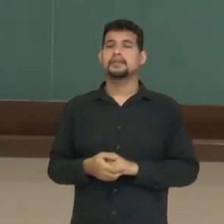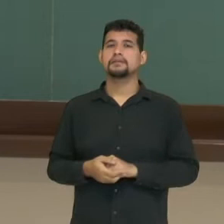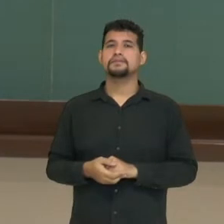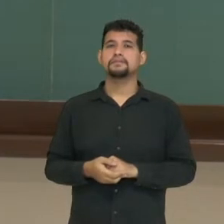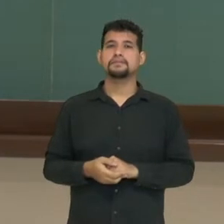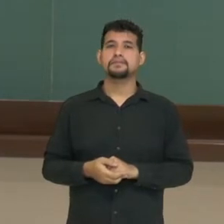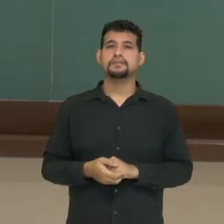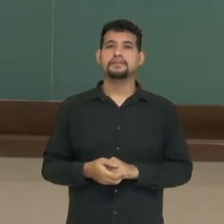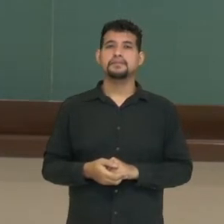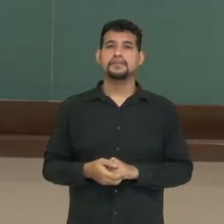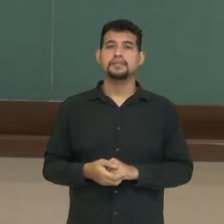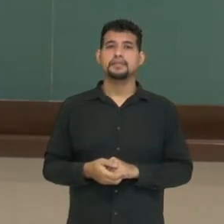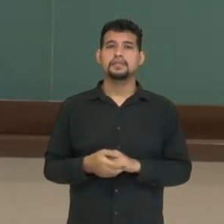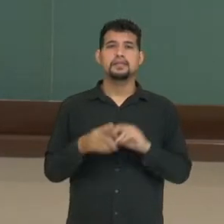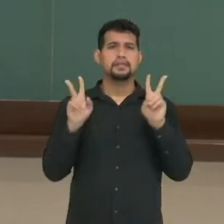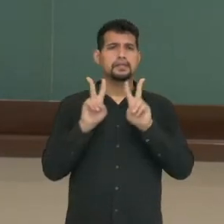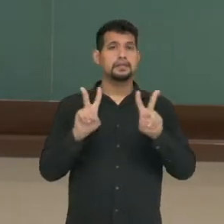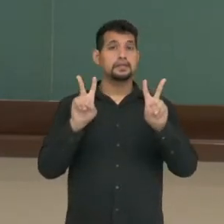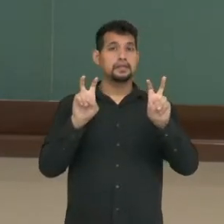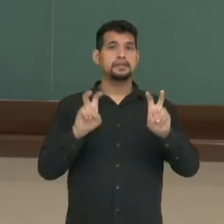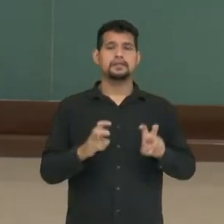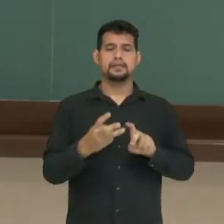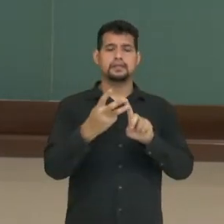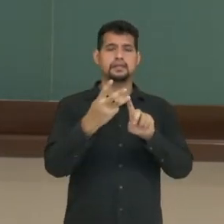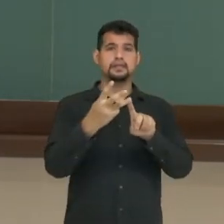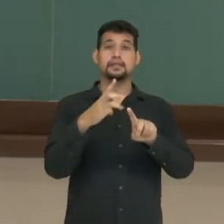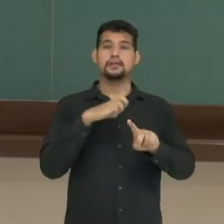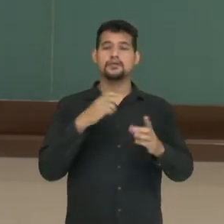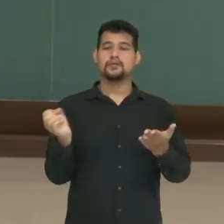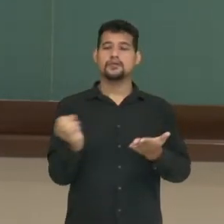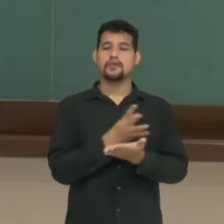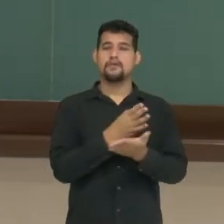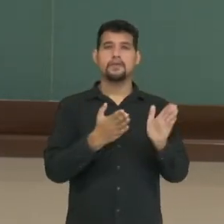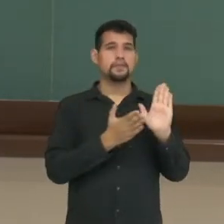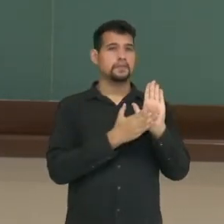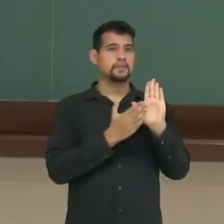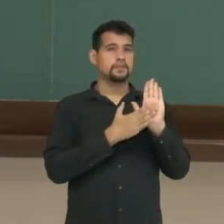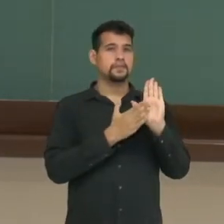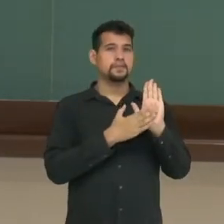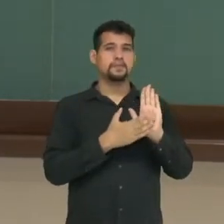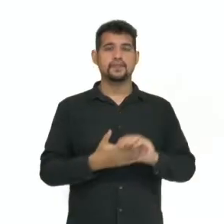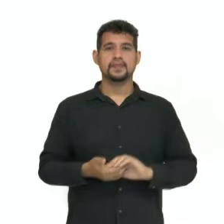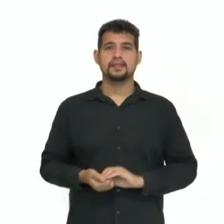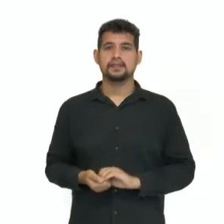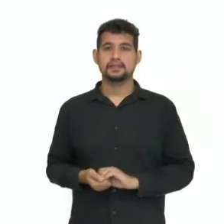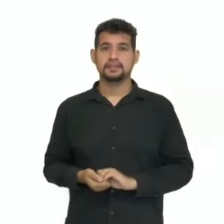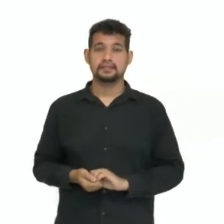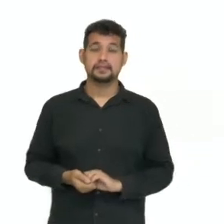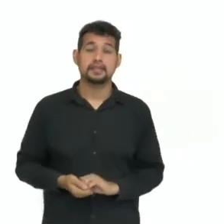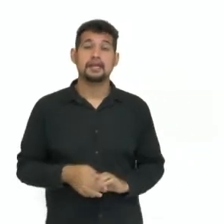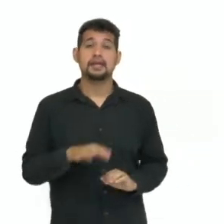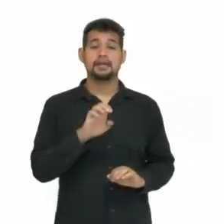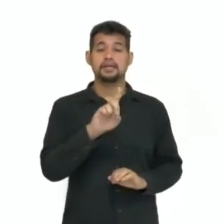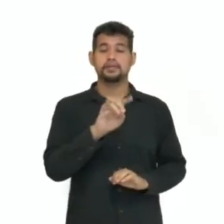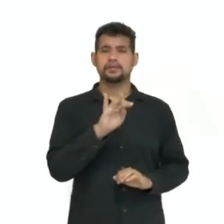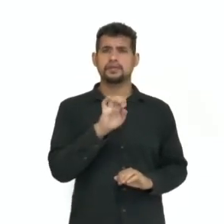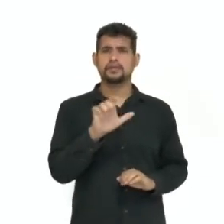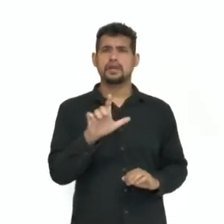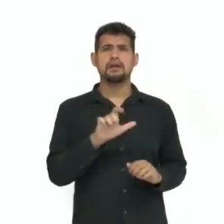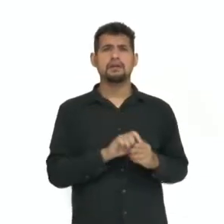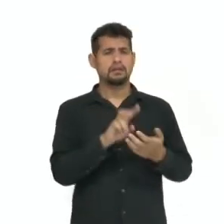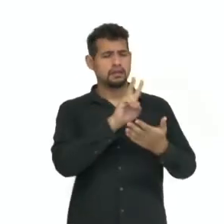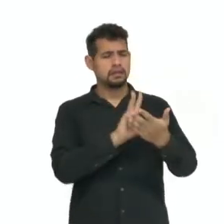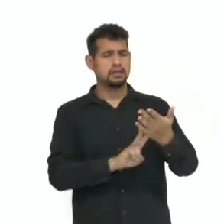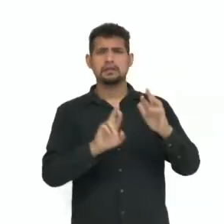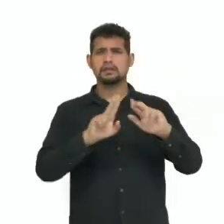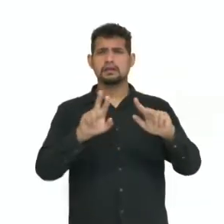narrados. Na questão 3, eu tenho uma nova proposta. Olha só. Esse editorial faz uma leitura